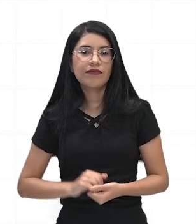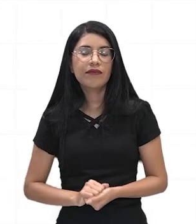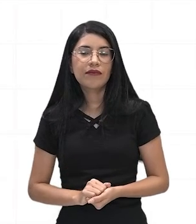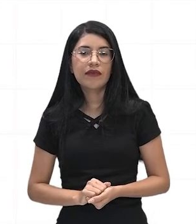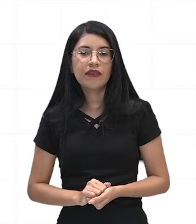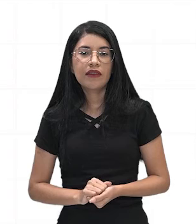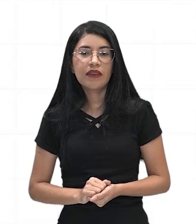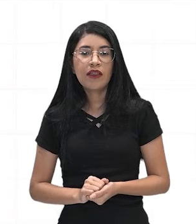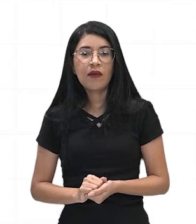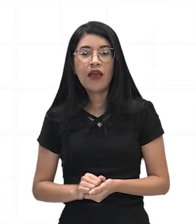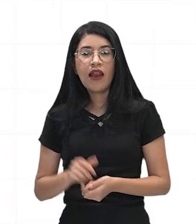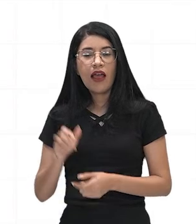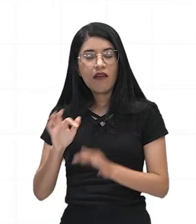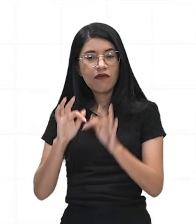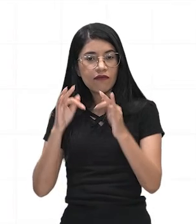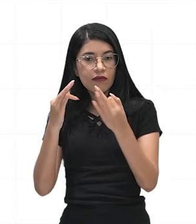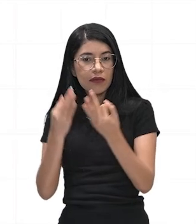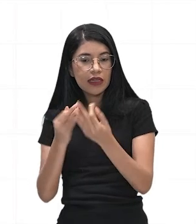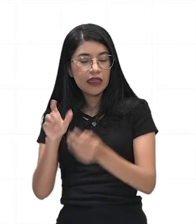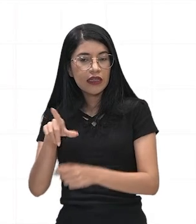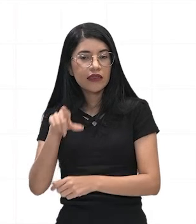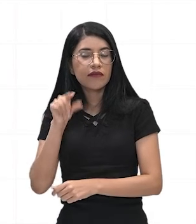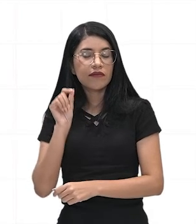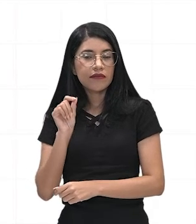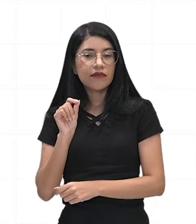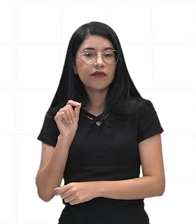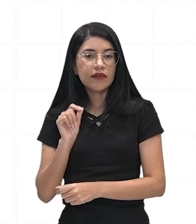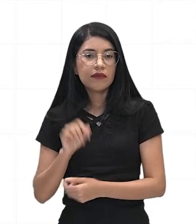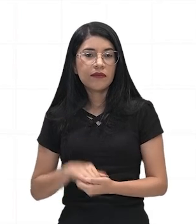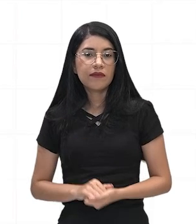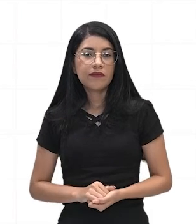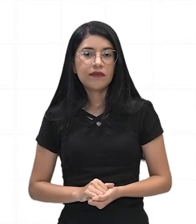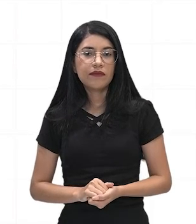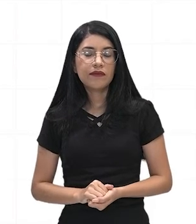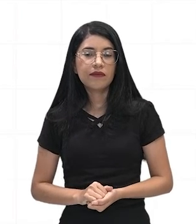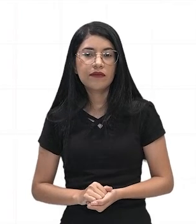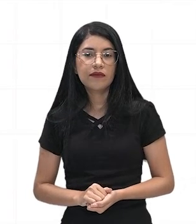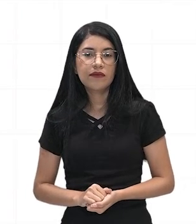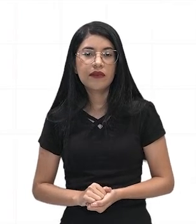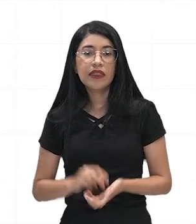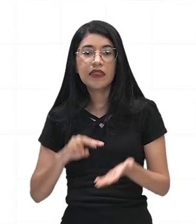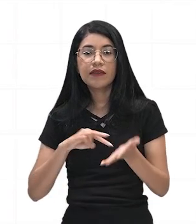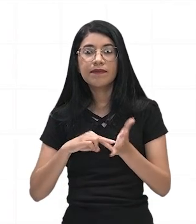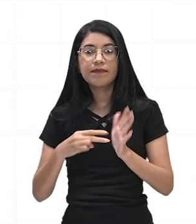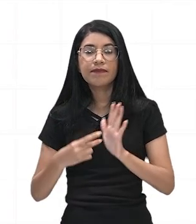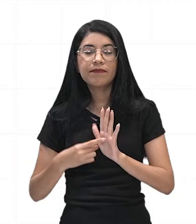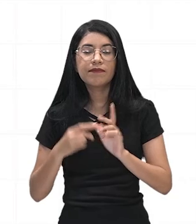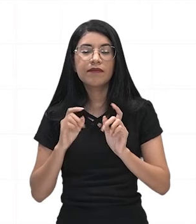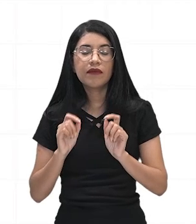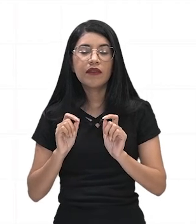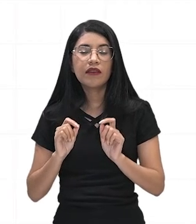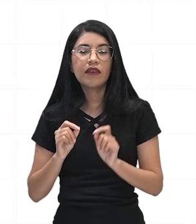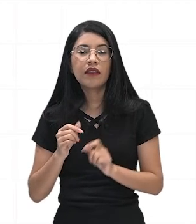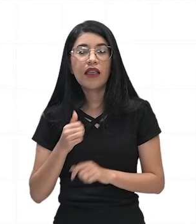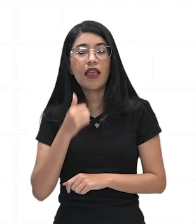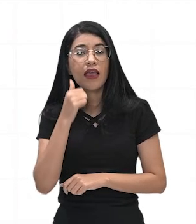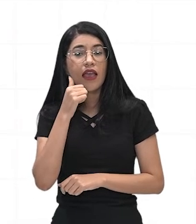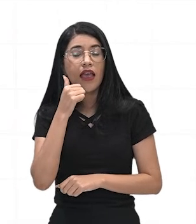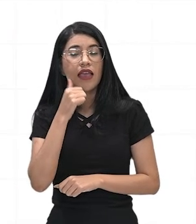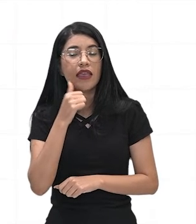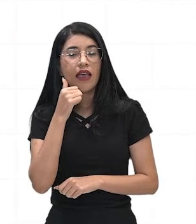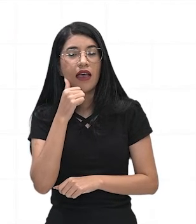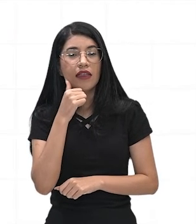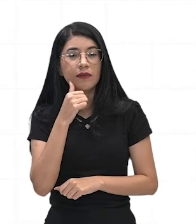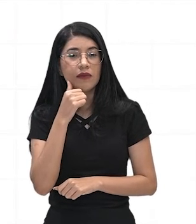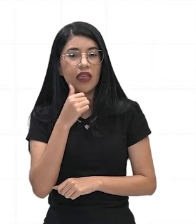quem a família decidia, tá? Isso significava que as mulheres tinham pouca